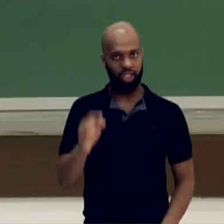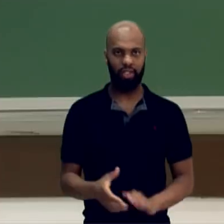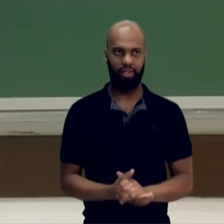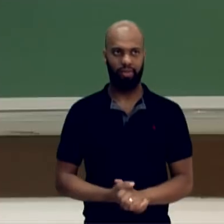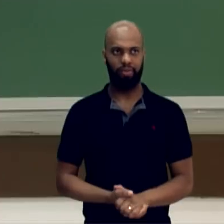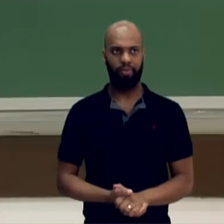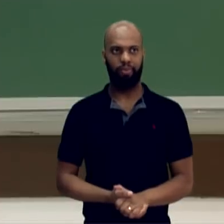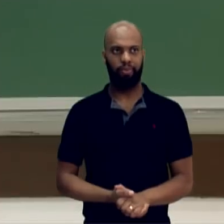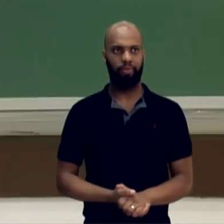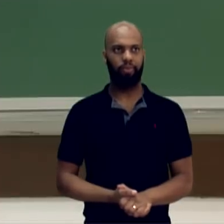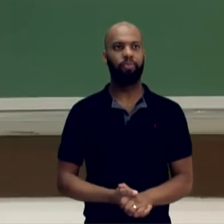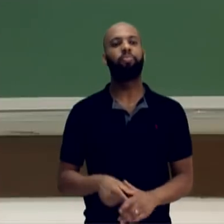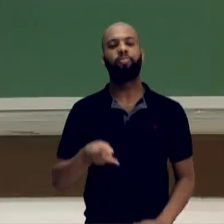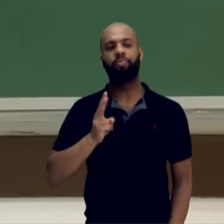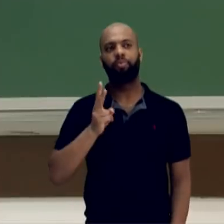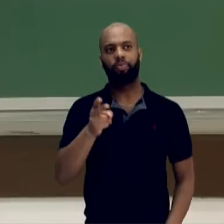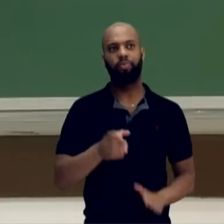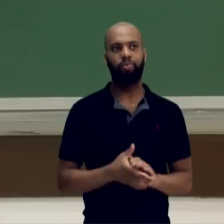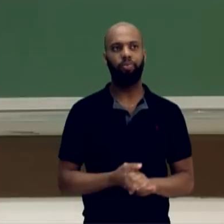adiante, então.